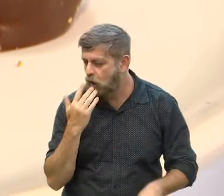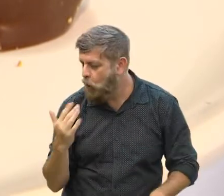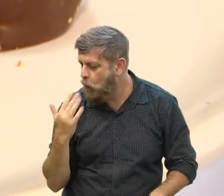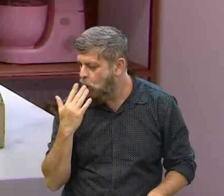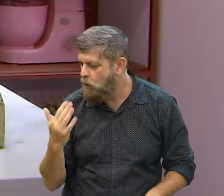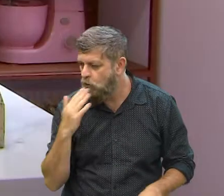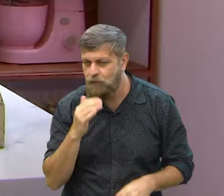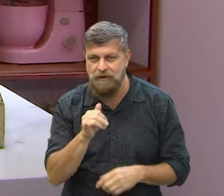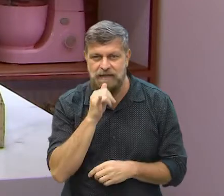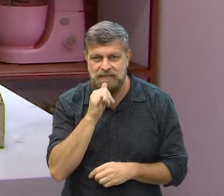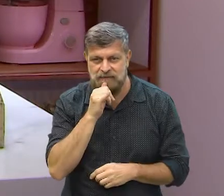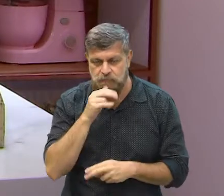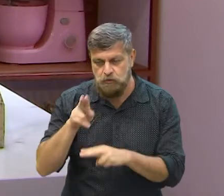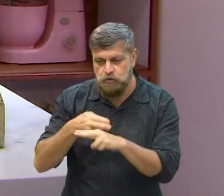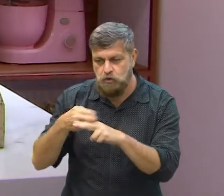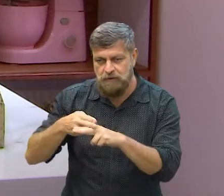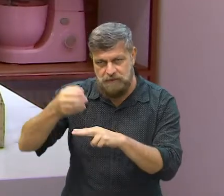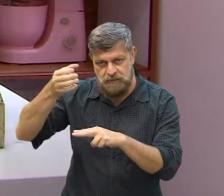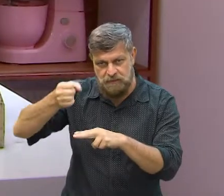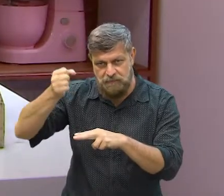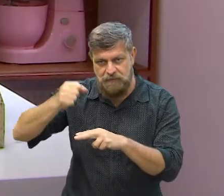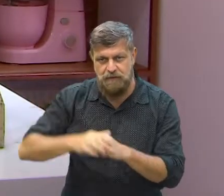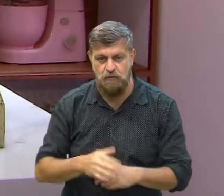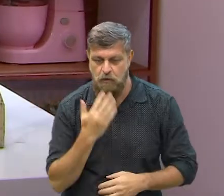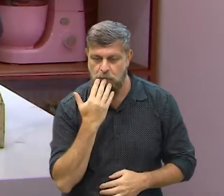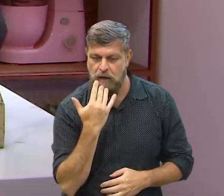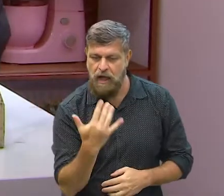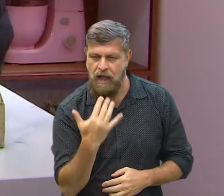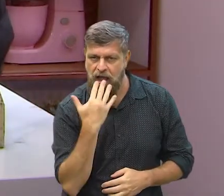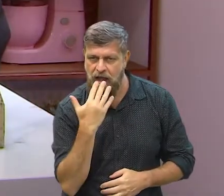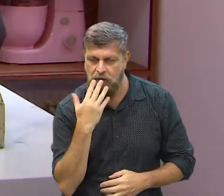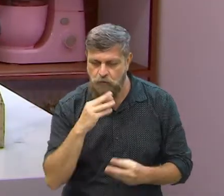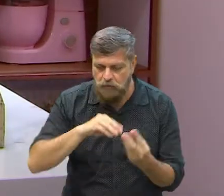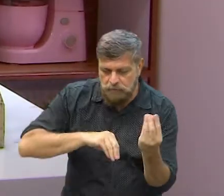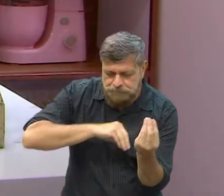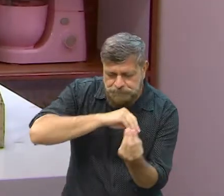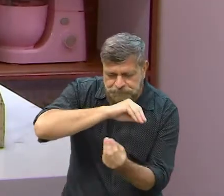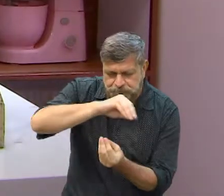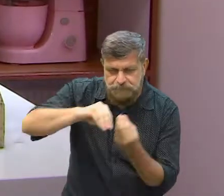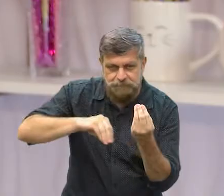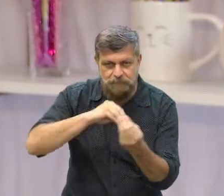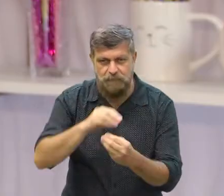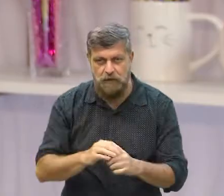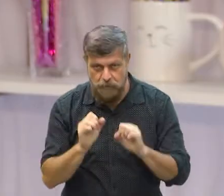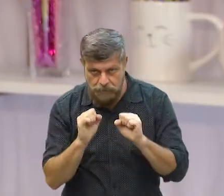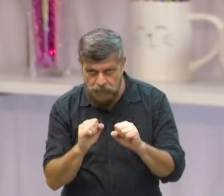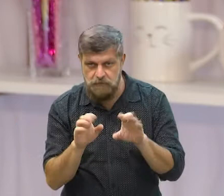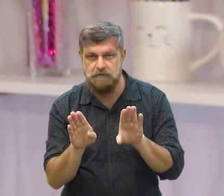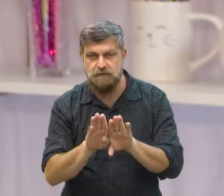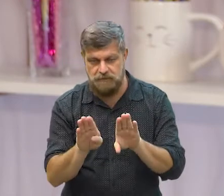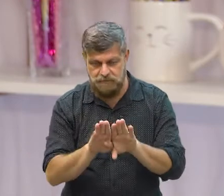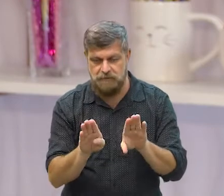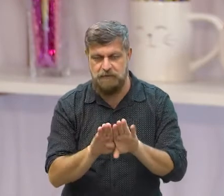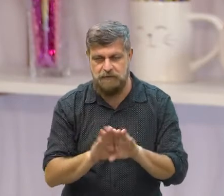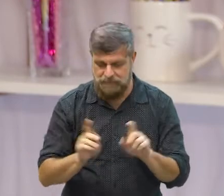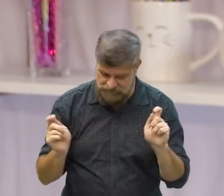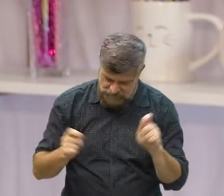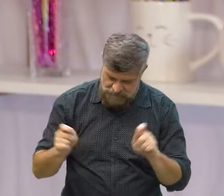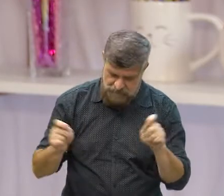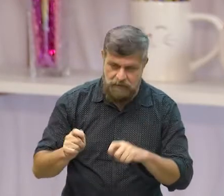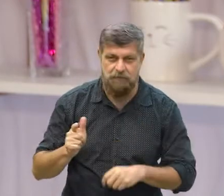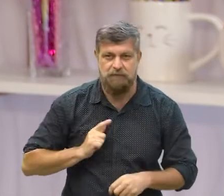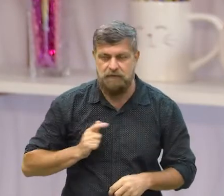lá o chocolate branco, jogo um corante, aí eu faço na cor que eu desejo. Dá para fazer também, aí